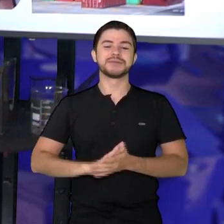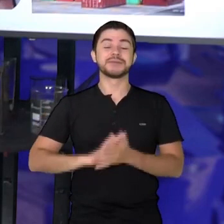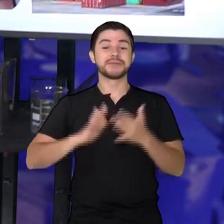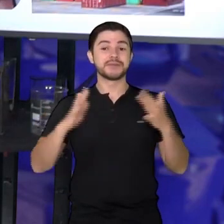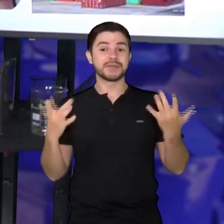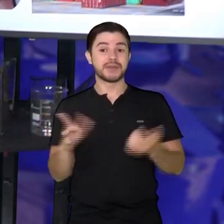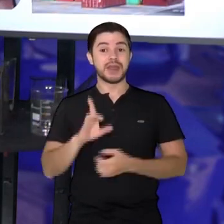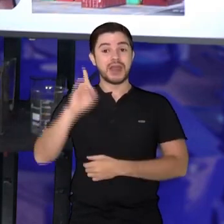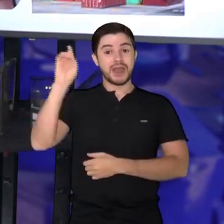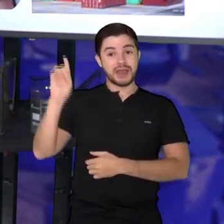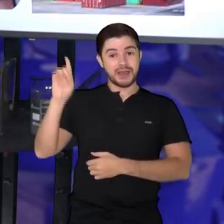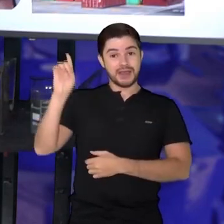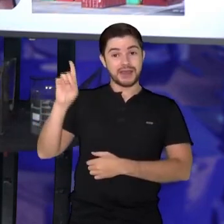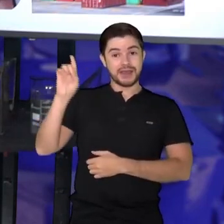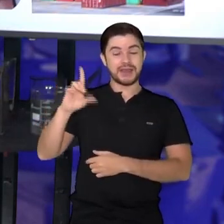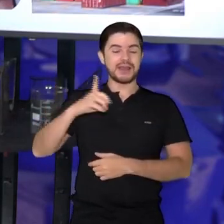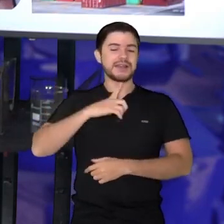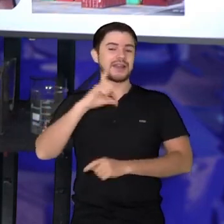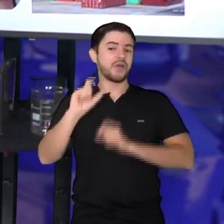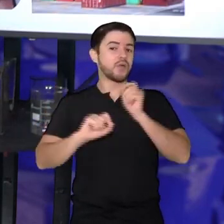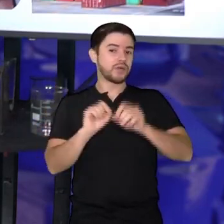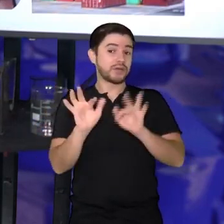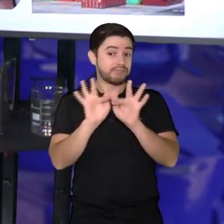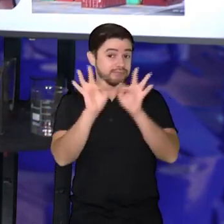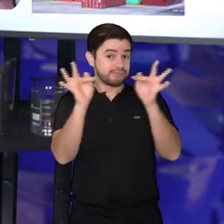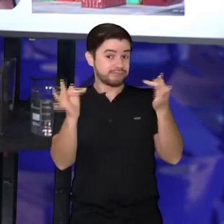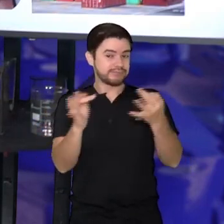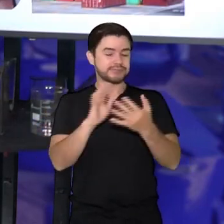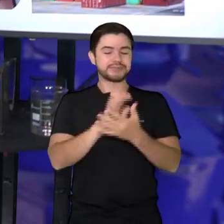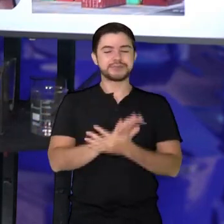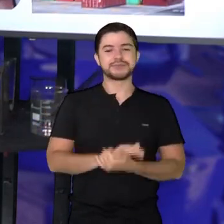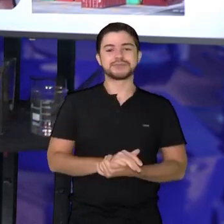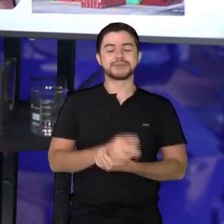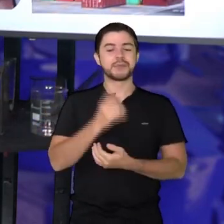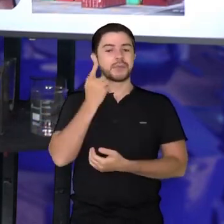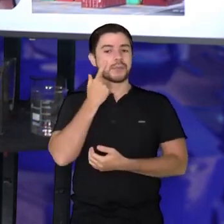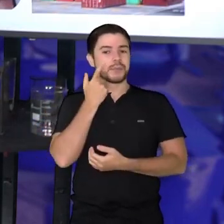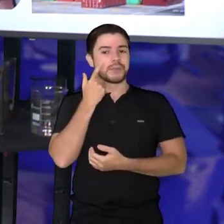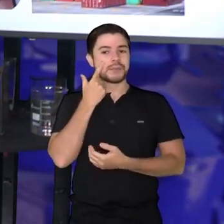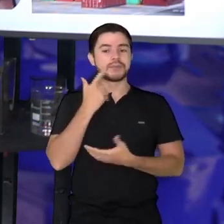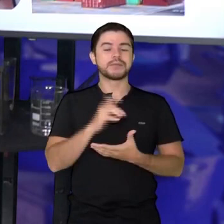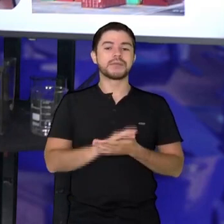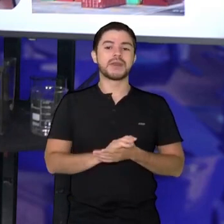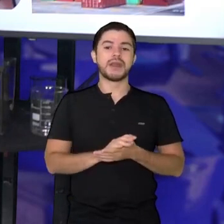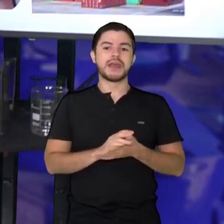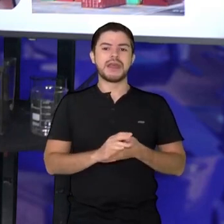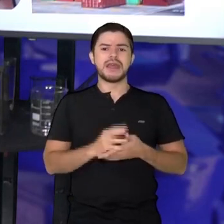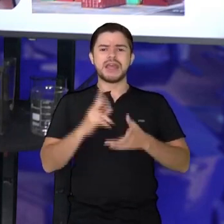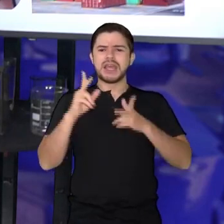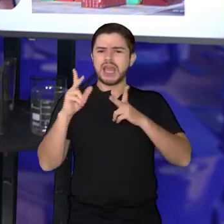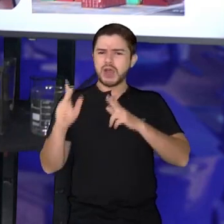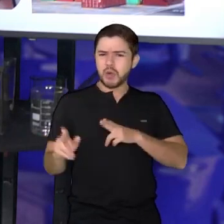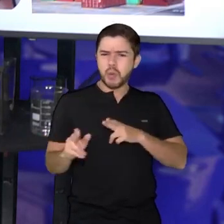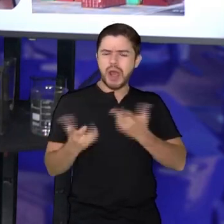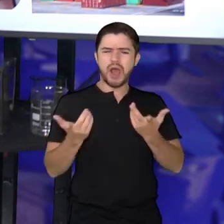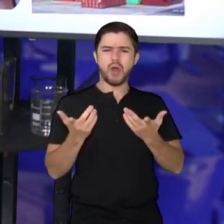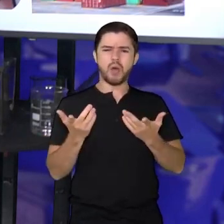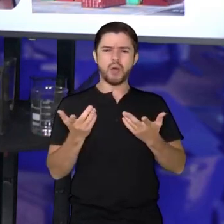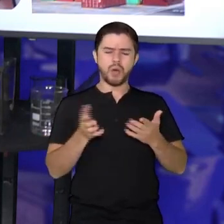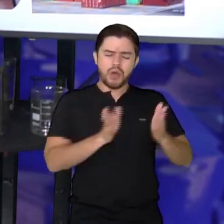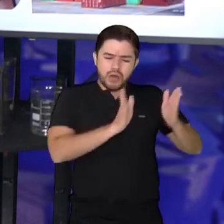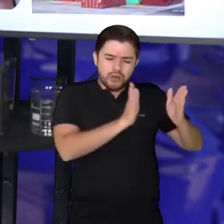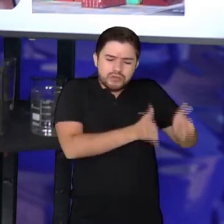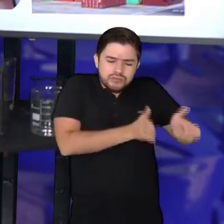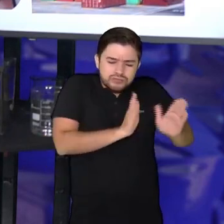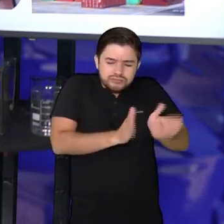ali em especial, a gente tem um pequeno detalhe. O container ele não está exatamente na mesma forma, né? Igual,